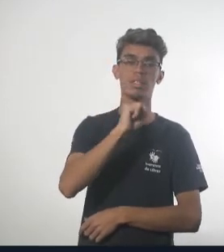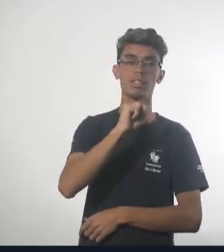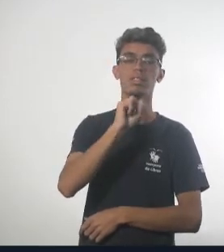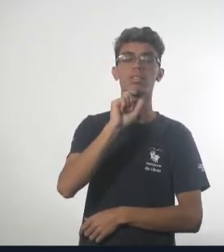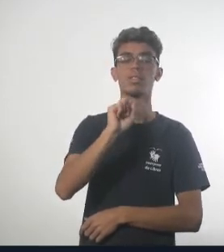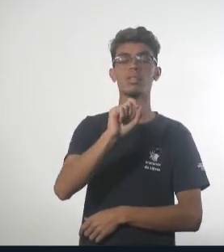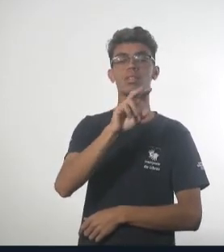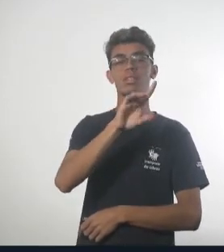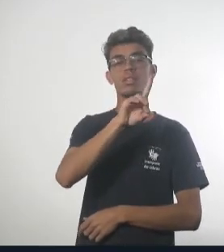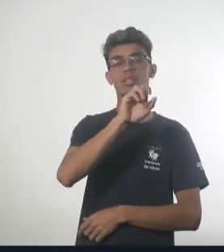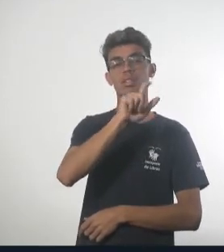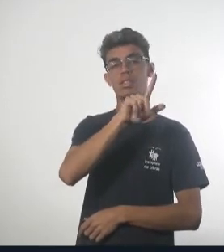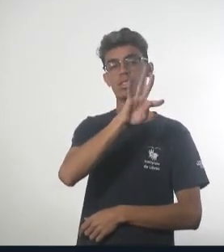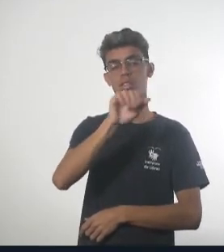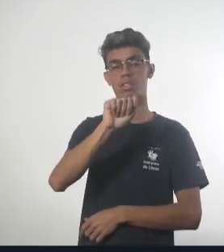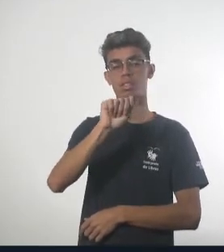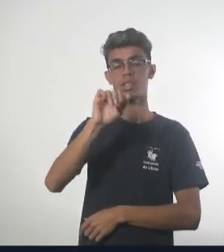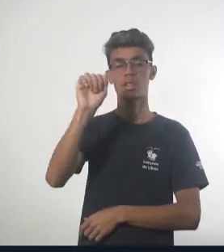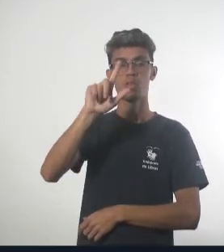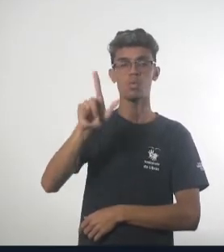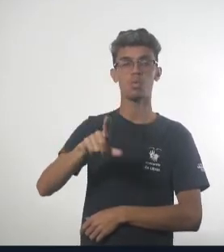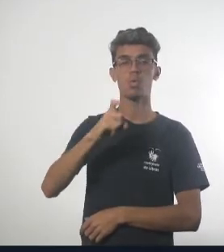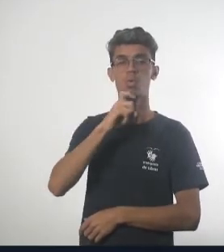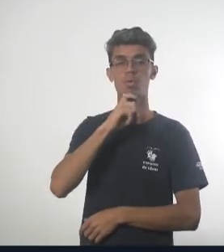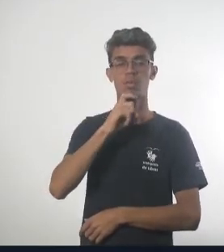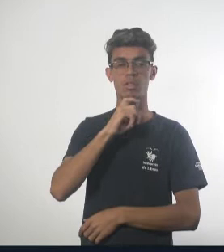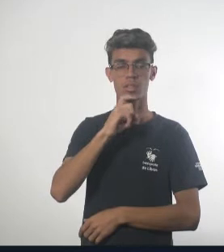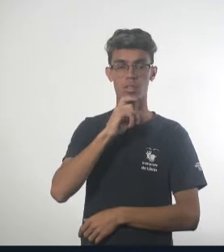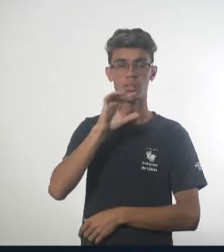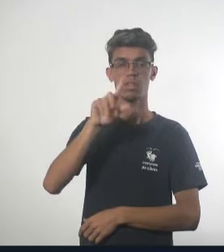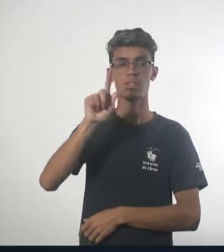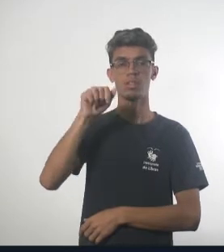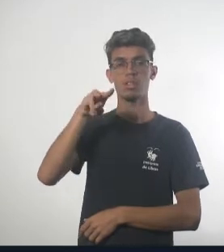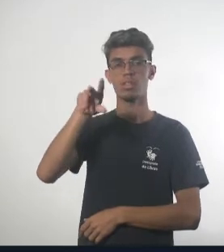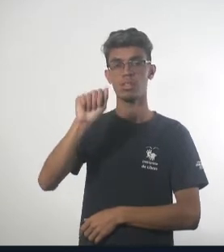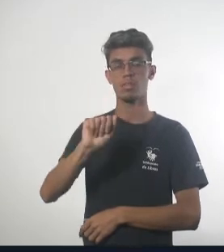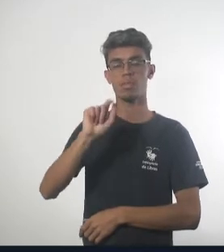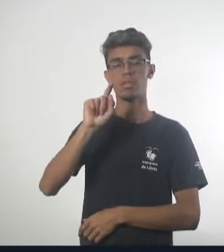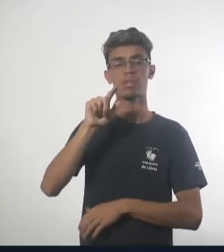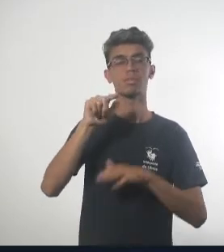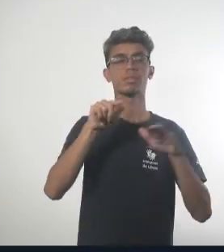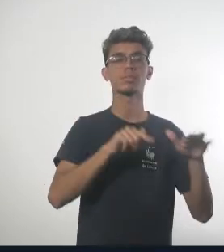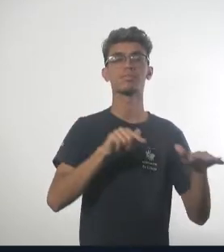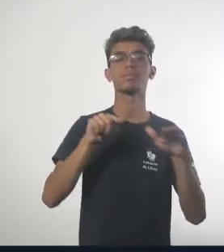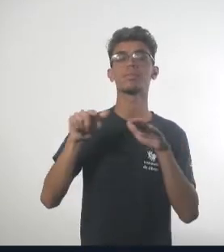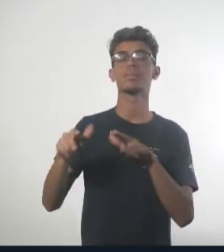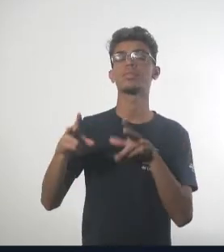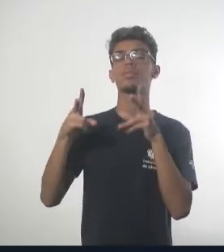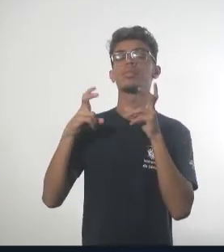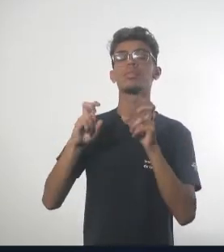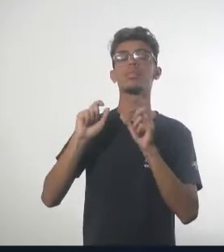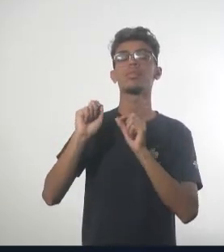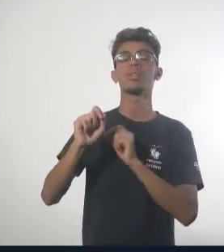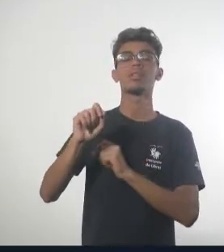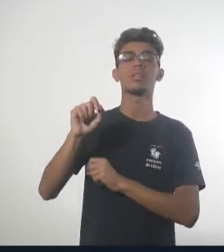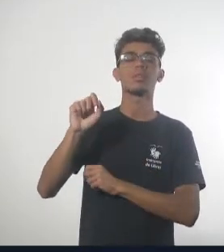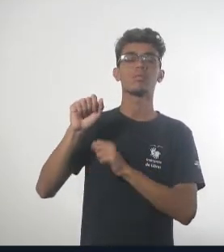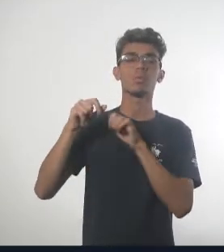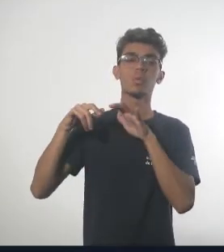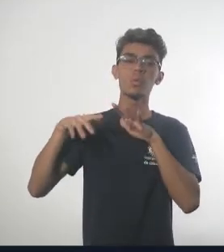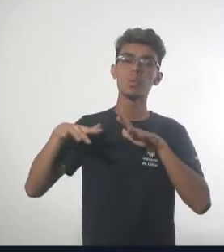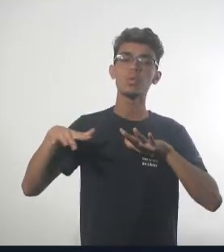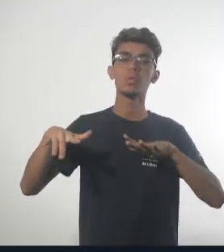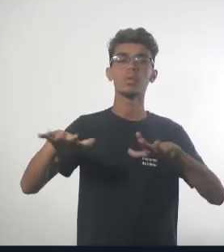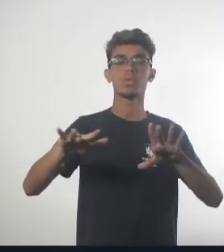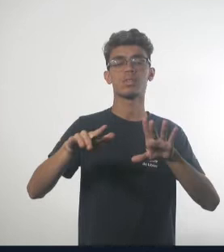das linhagens da variante Gama, da P1, e em poucas semanas a gente percebe que essa variante se tornou, então, predominante, e os dados